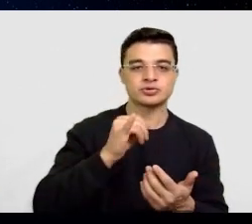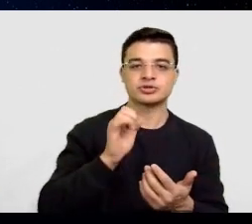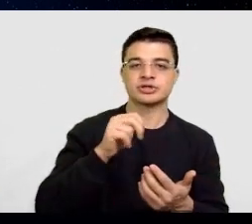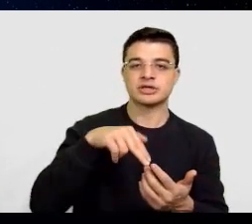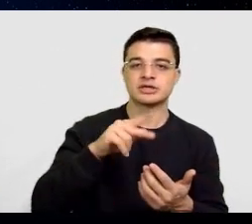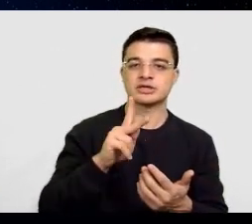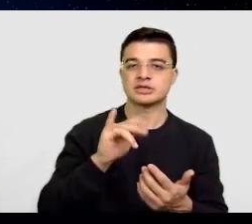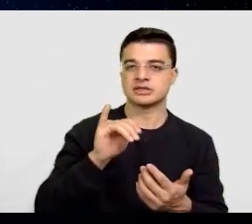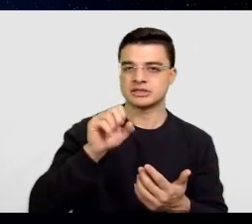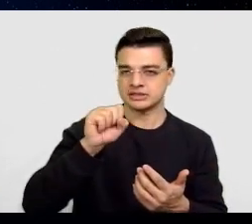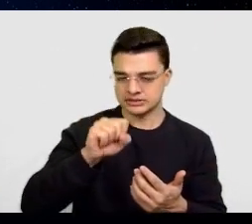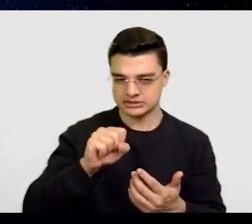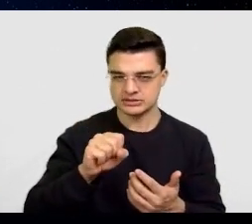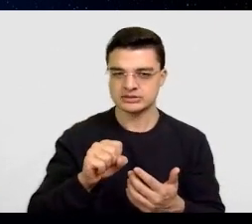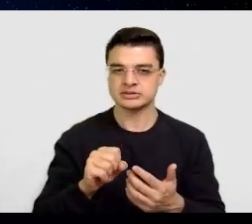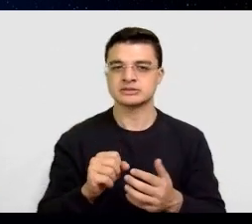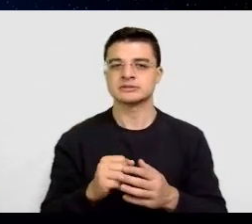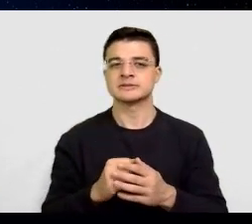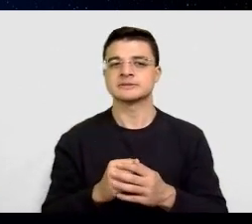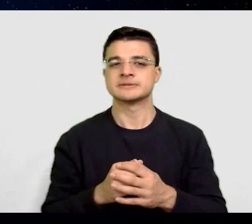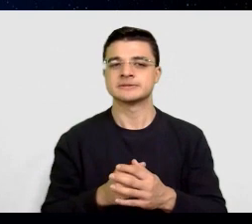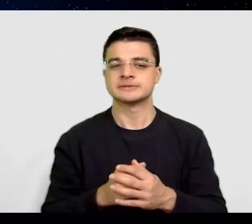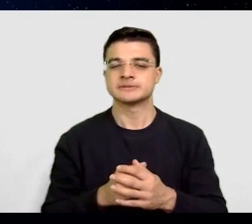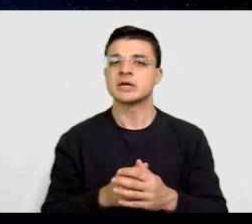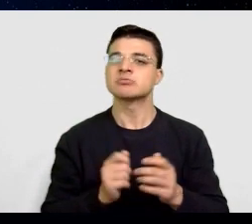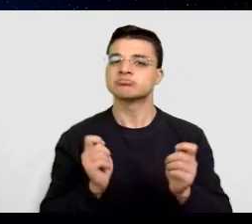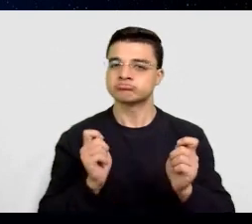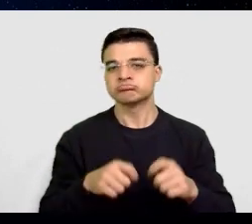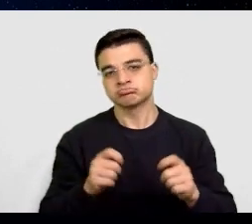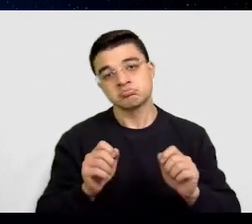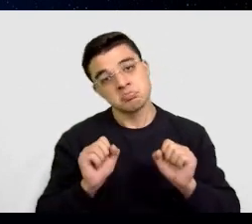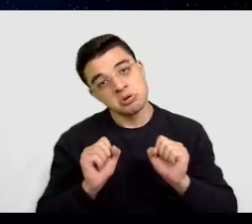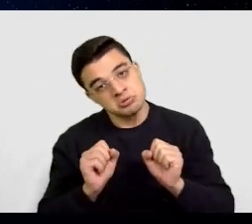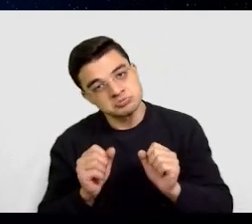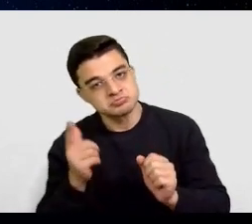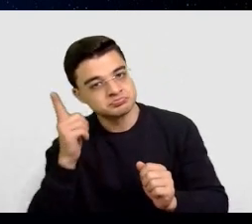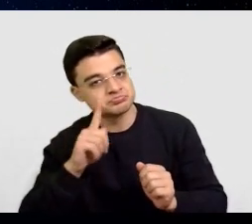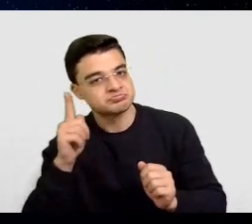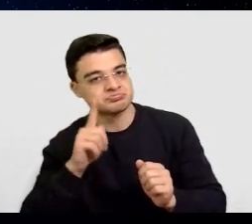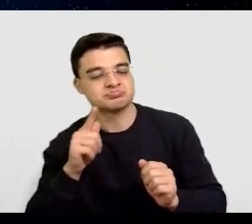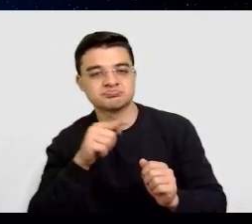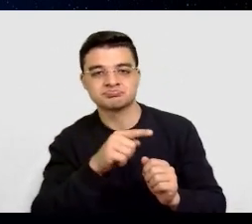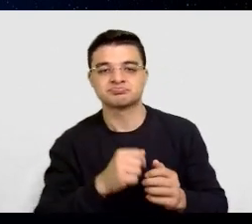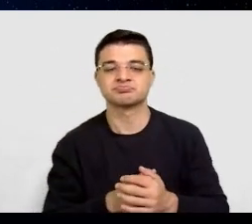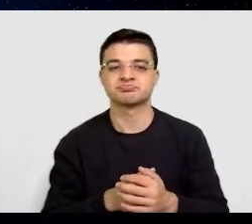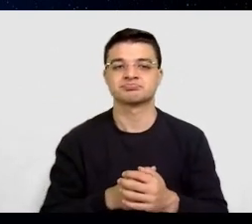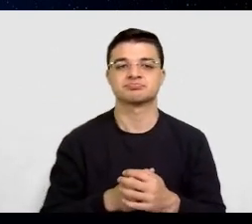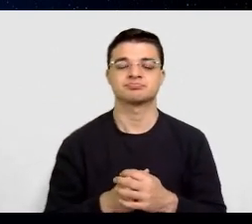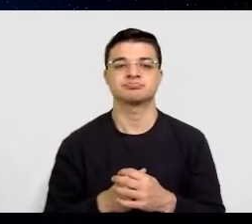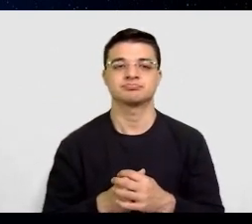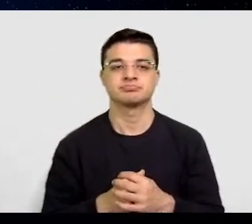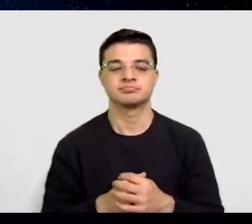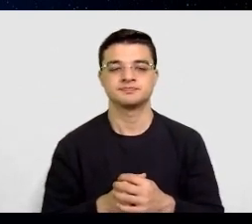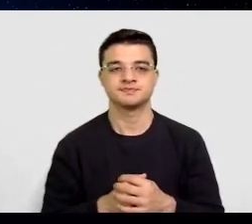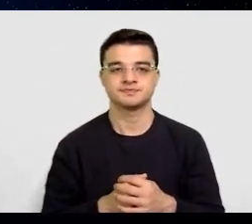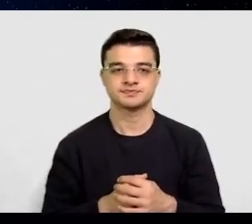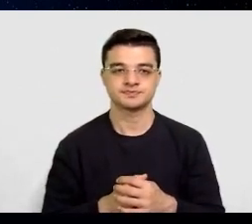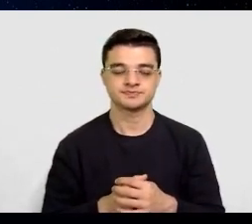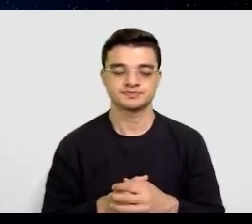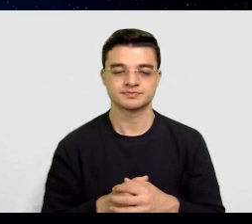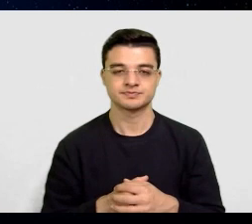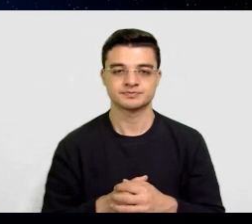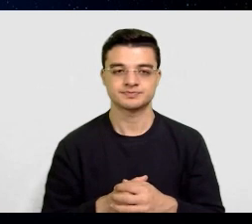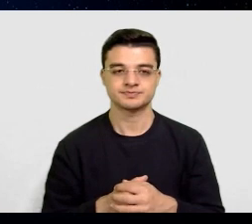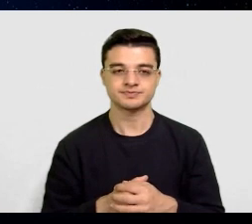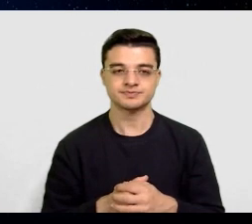Y. Pode ser que a gente consiga sucesso nessa interação e enumeração. Bom, depois disso,